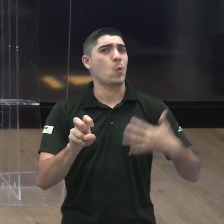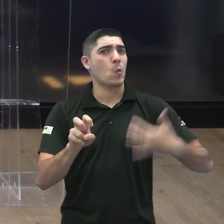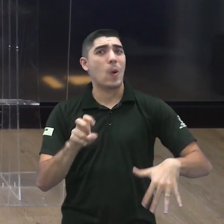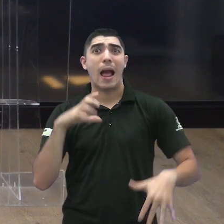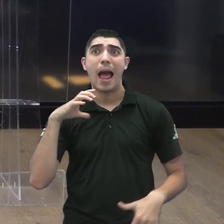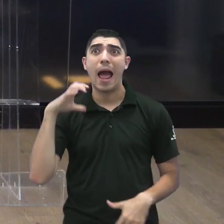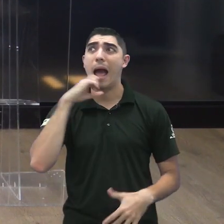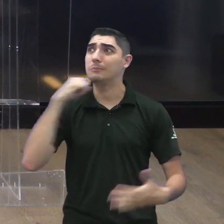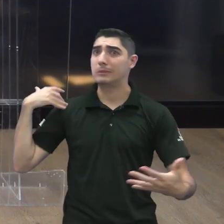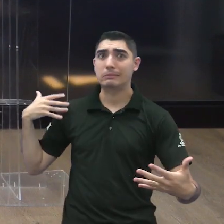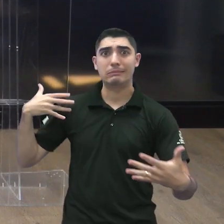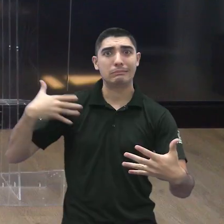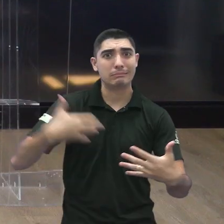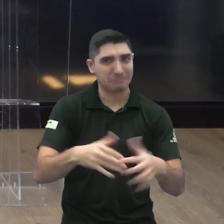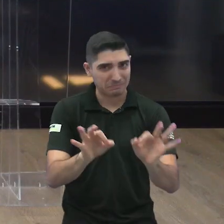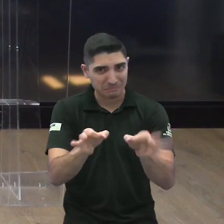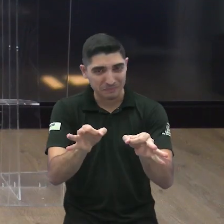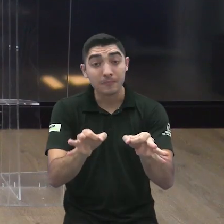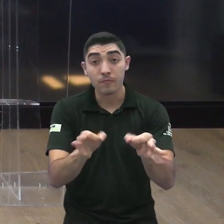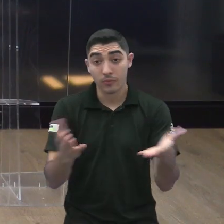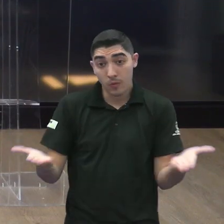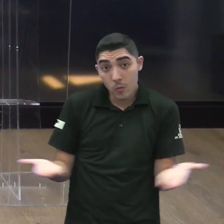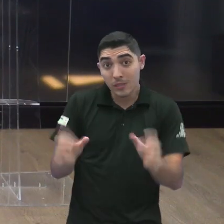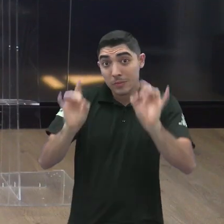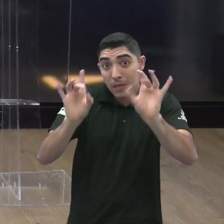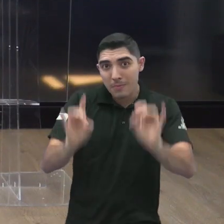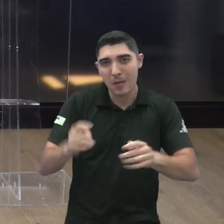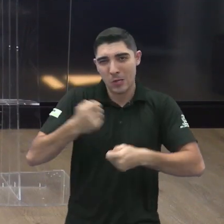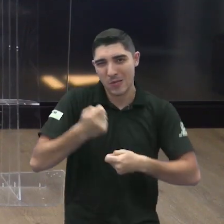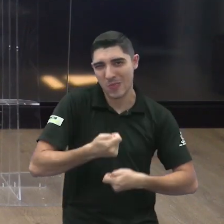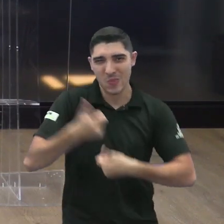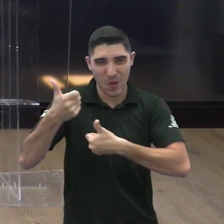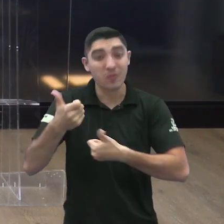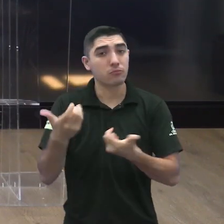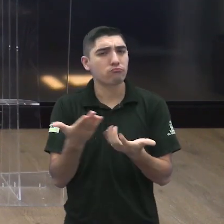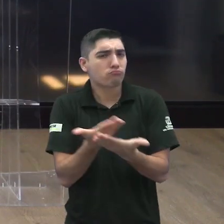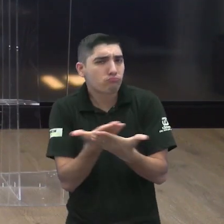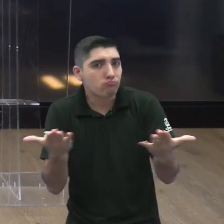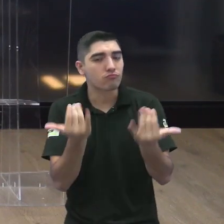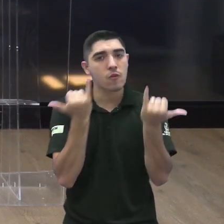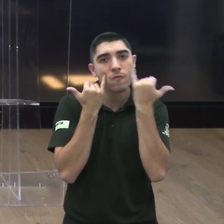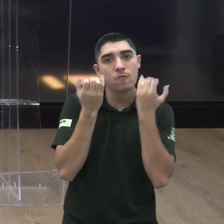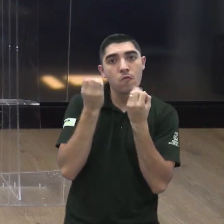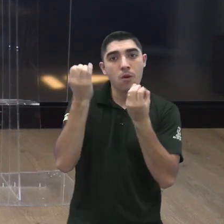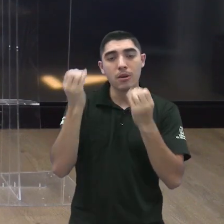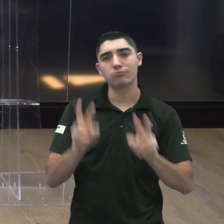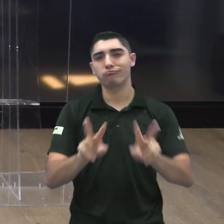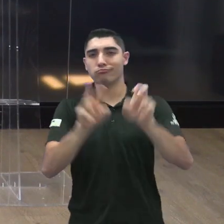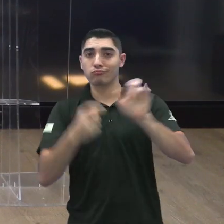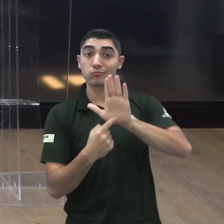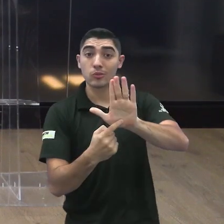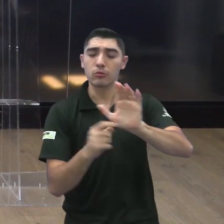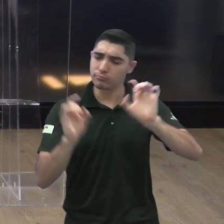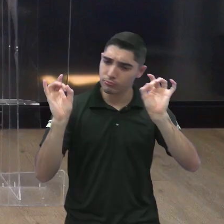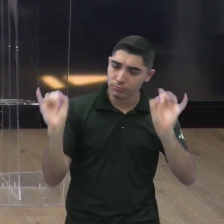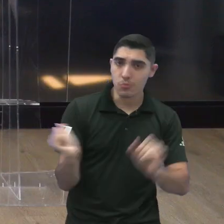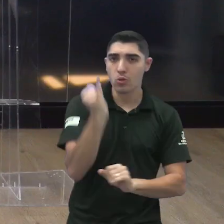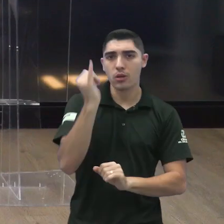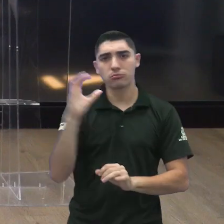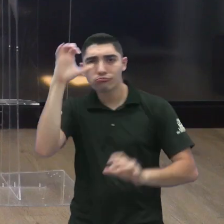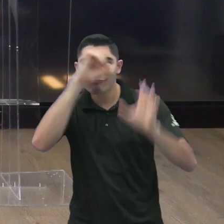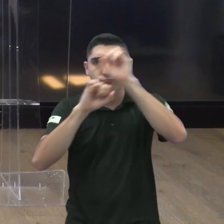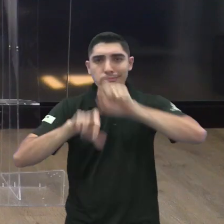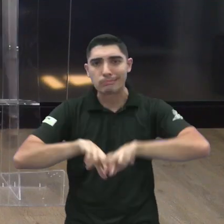passou rápido, né? Nessa edição especial de Ano Novo, você vai ficar muito bem informado para terminar 2025 da melhor